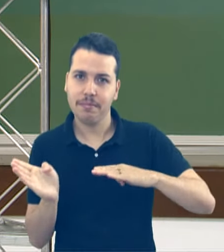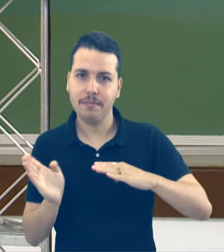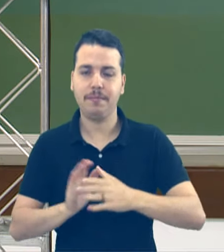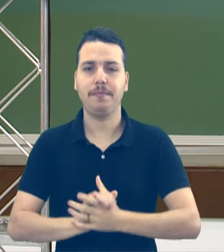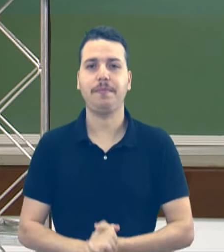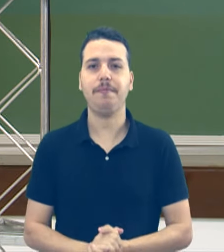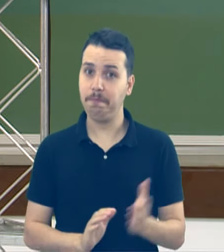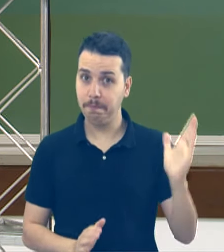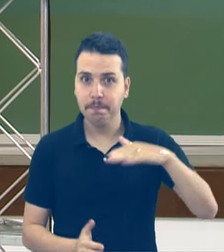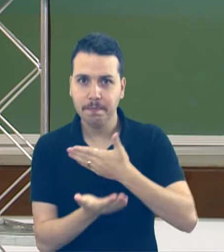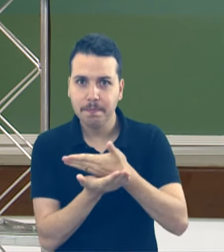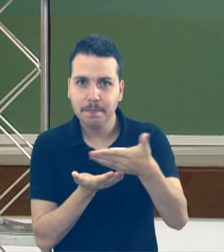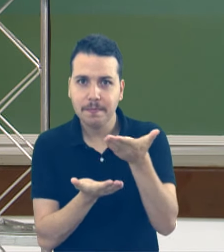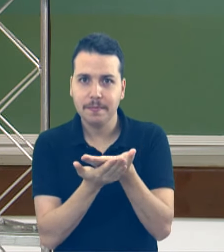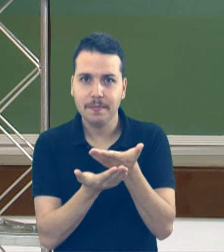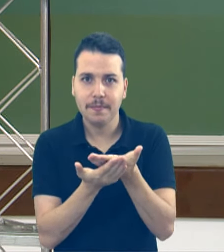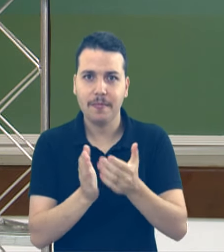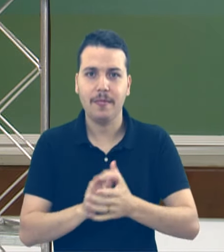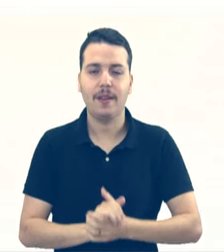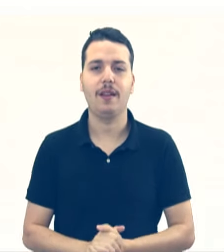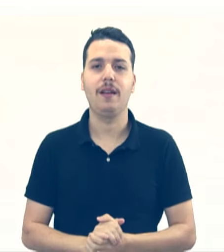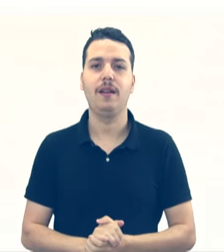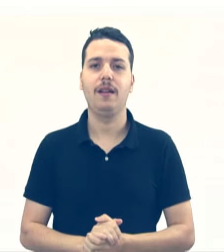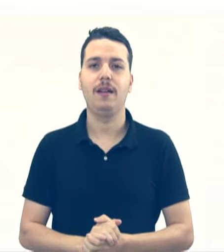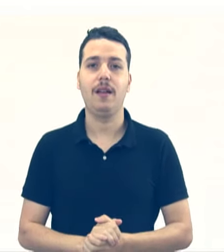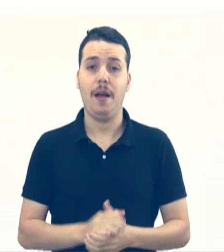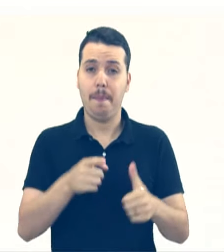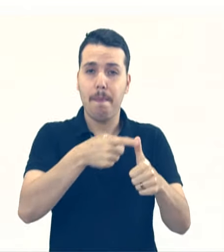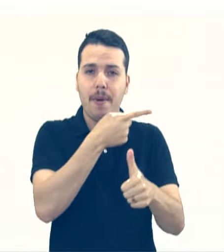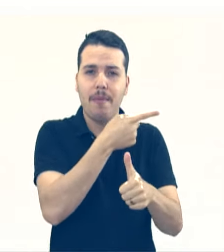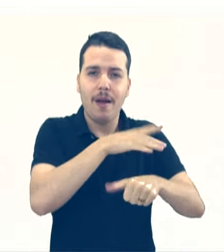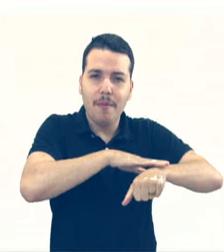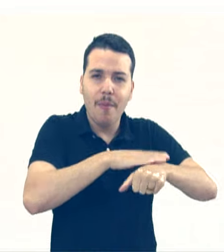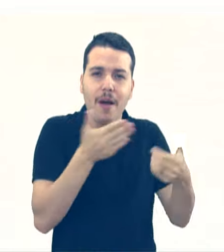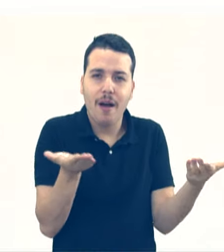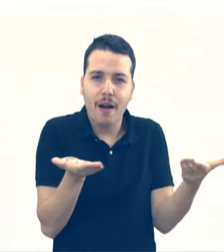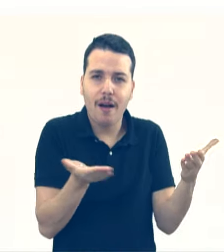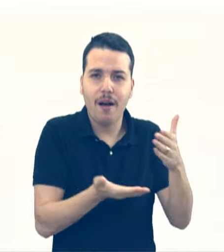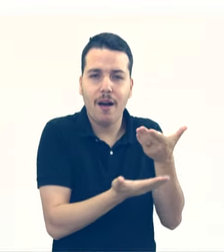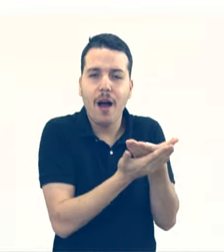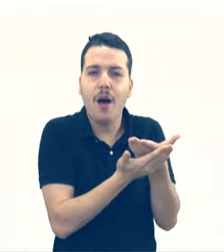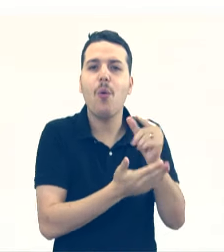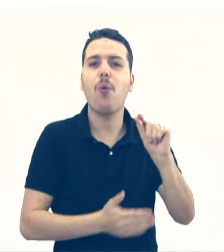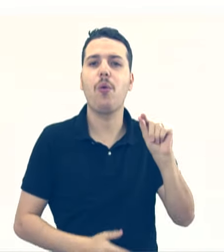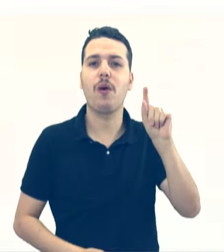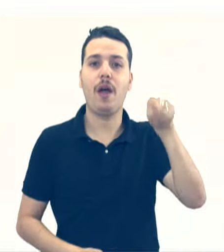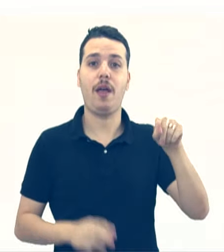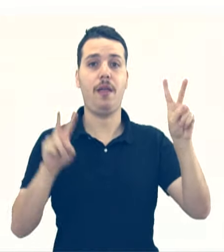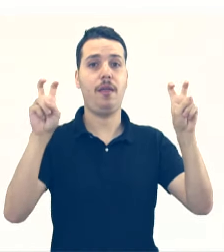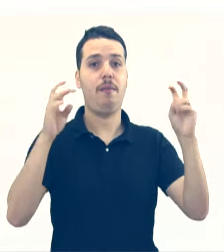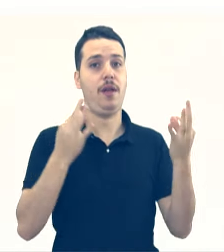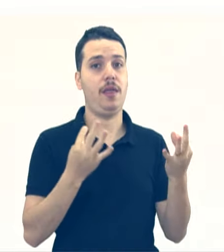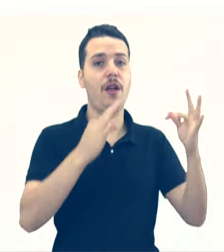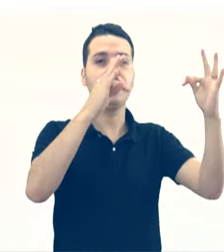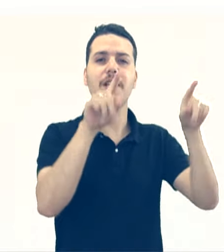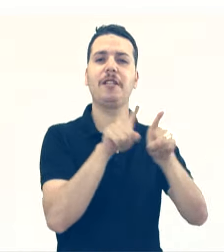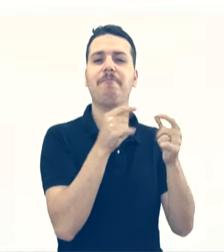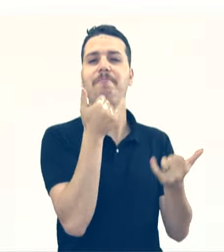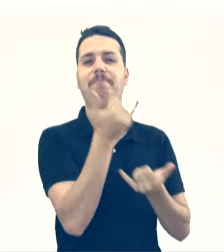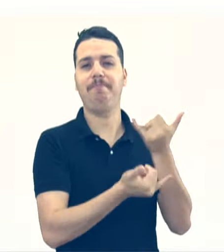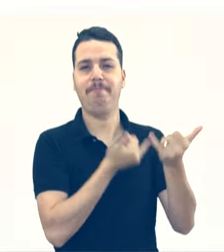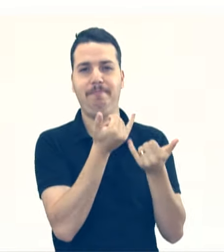Vamos lá? Nessa primeira parte vamos falar sobre tecnologia e diversão.